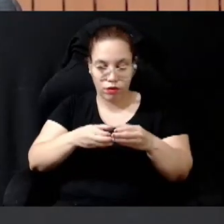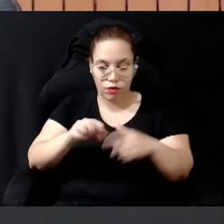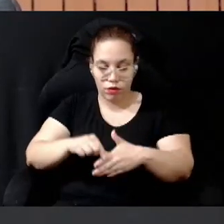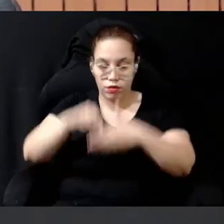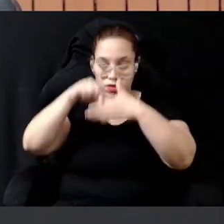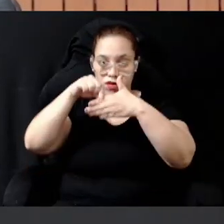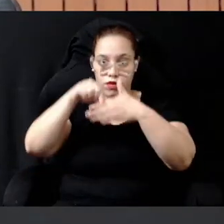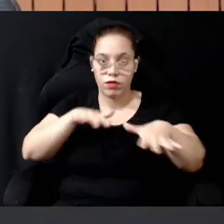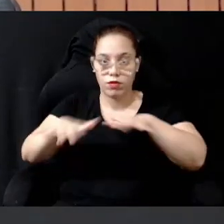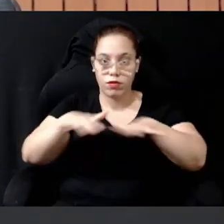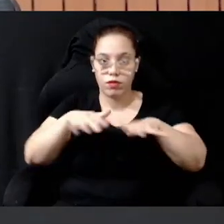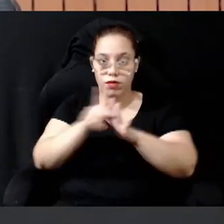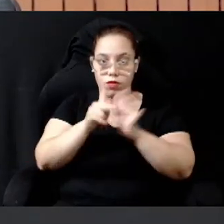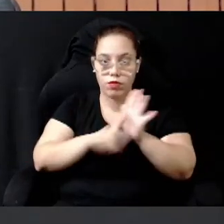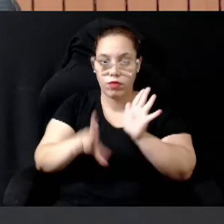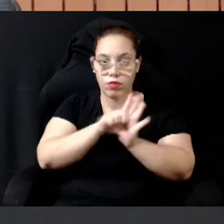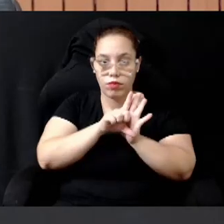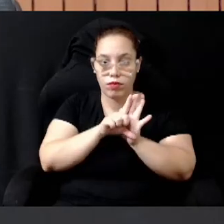do projeto de lei